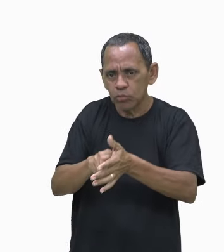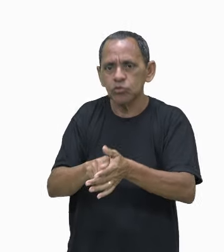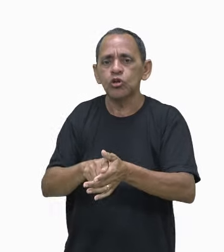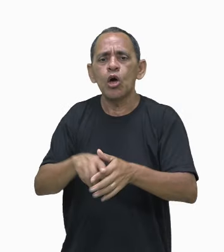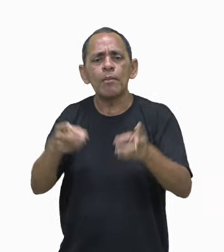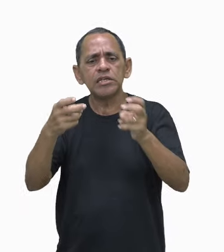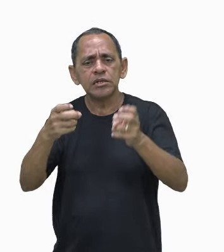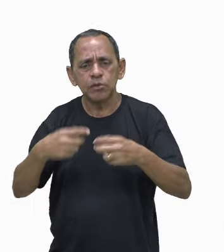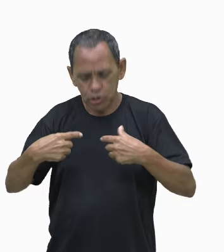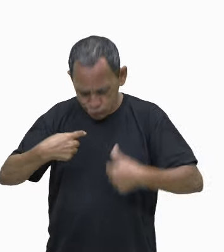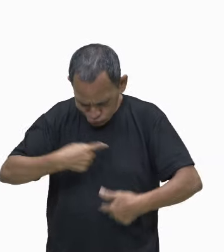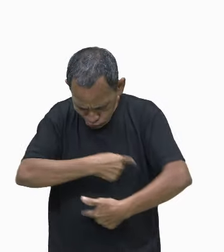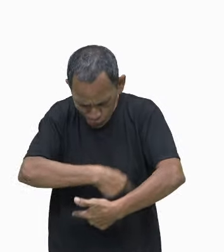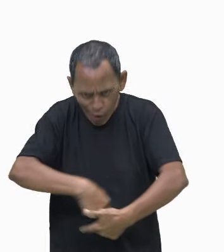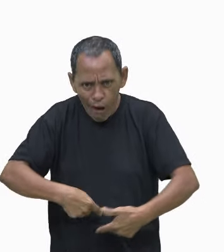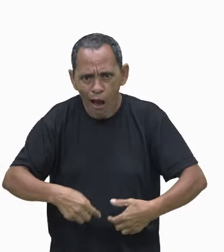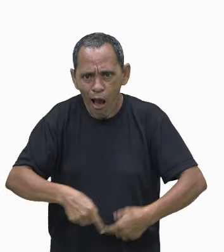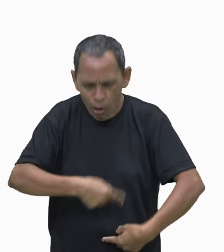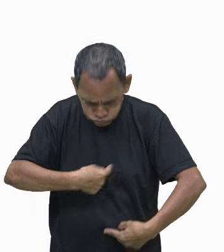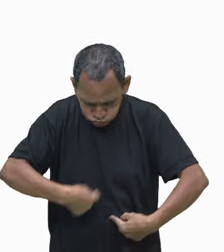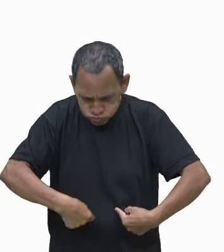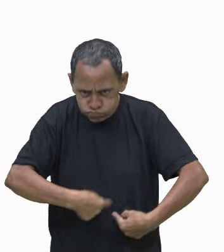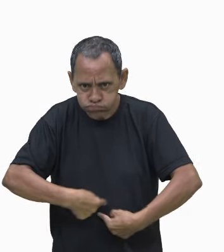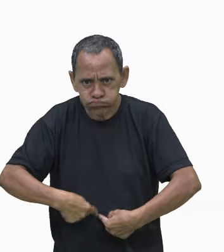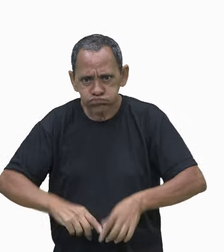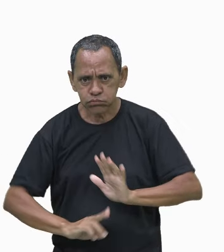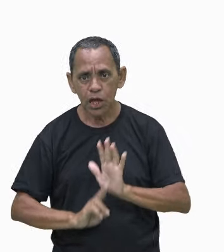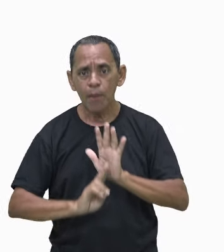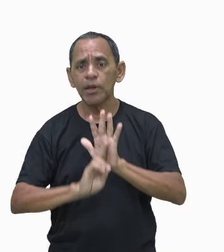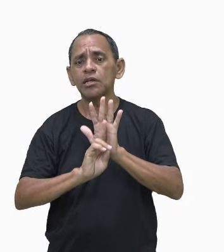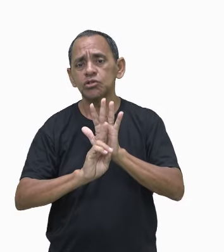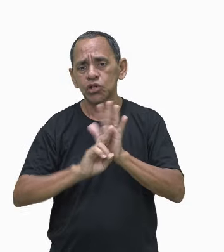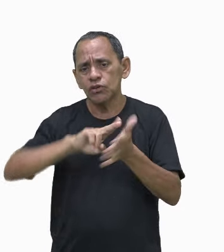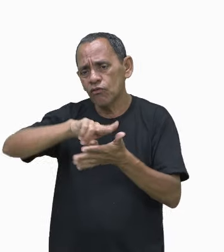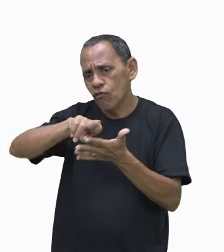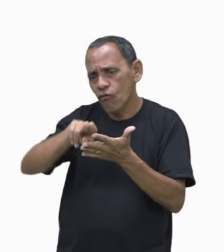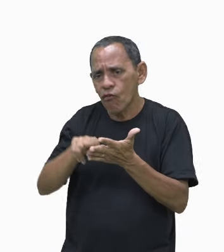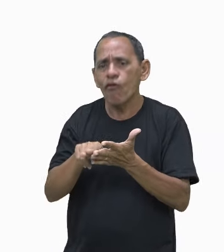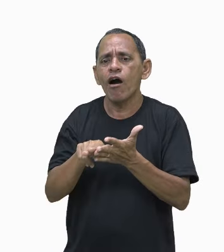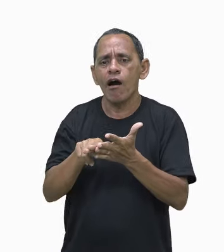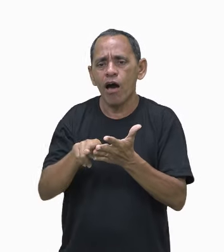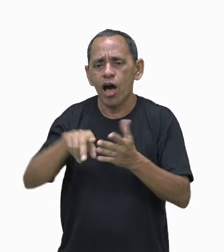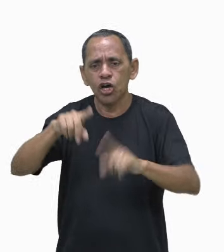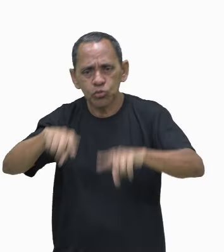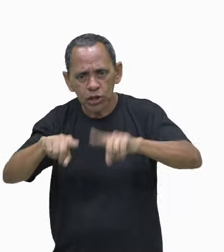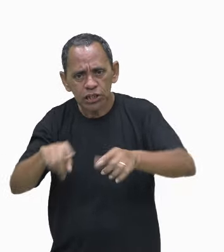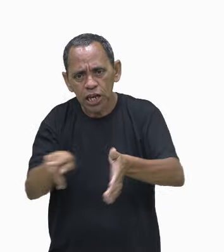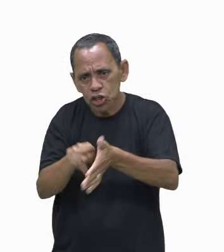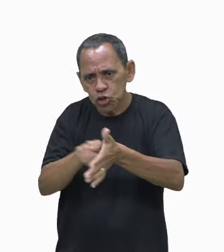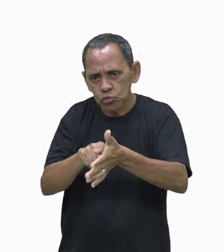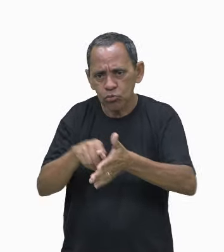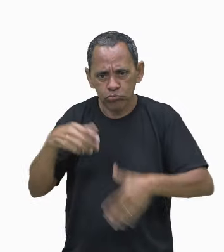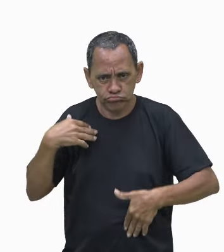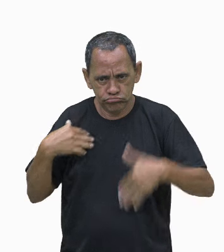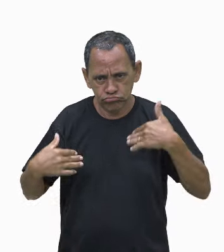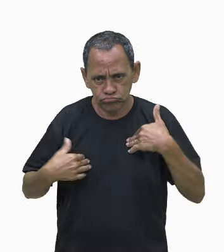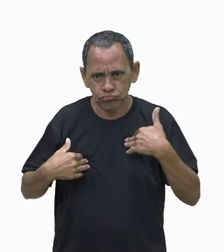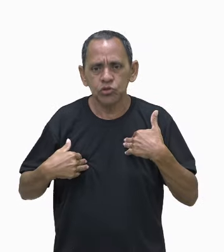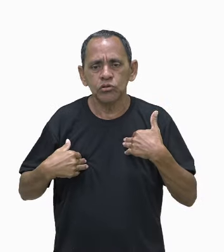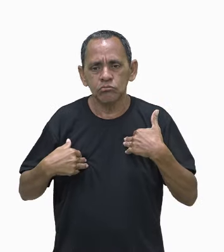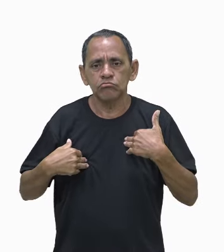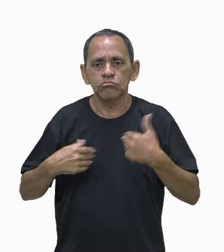temos representações, né, dos vários tecidos que compõem esse órgão. Então, a água é